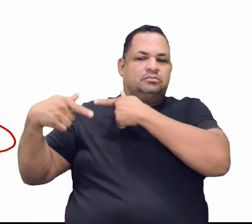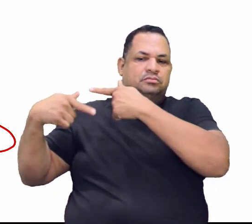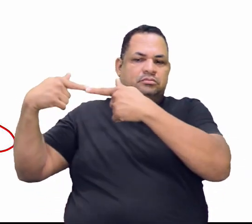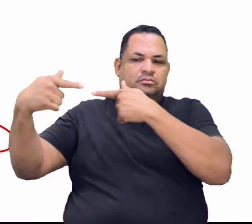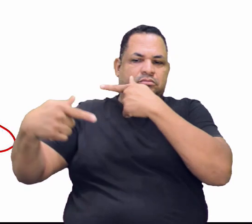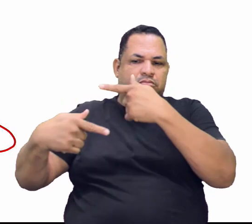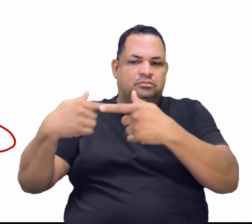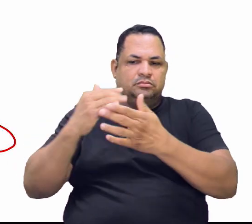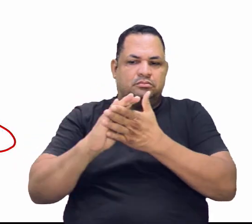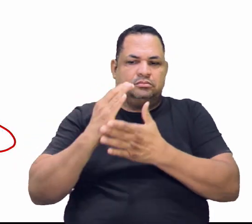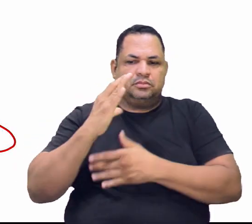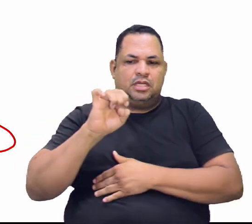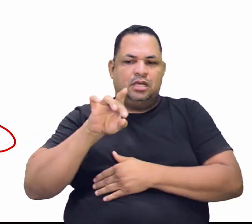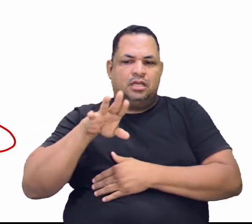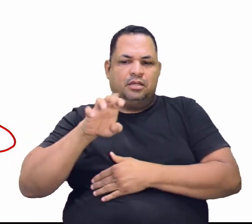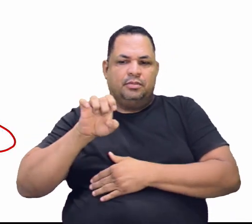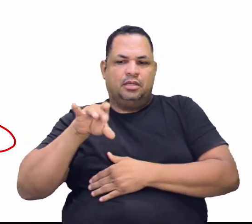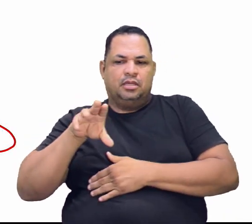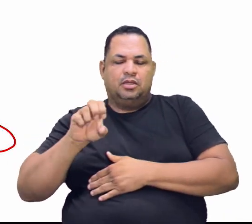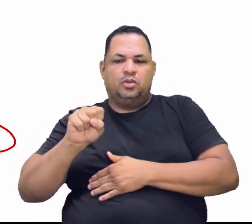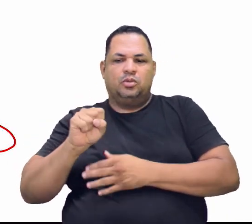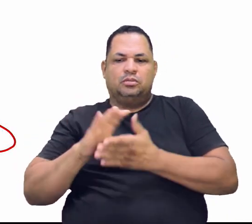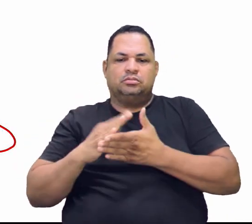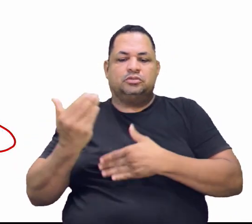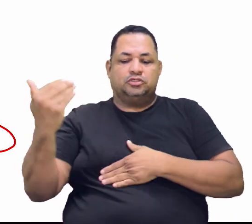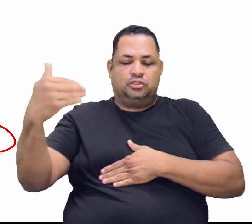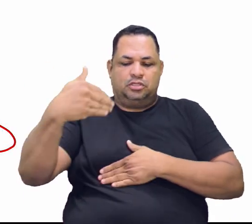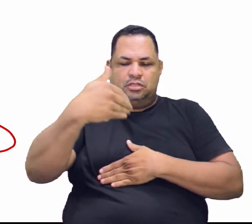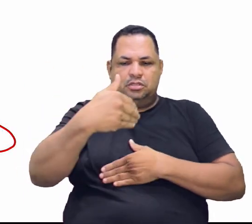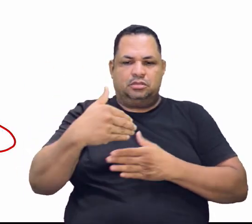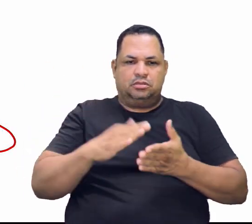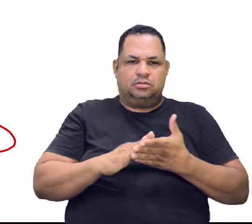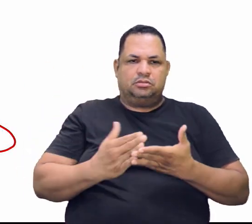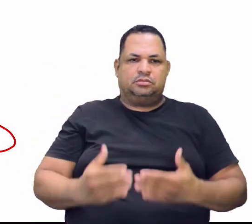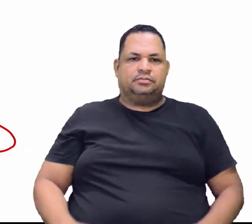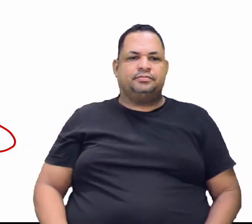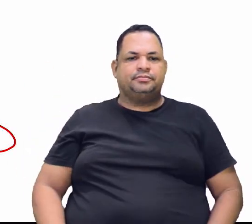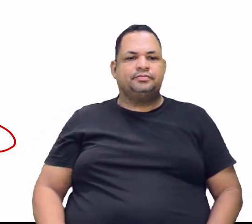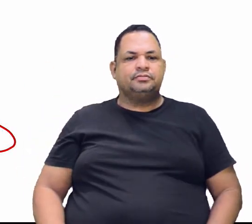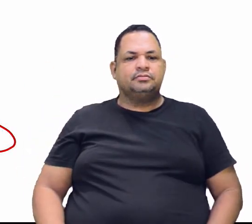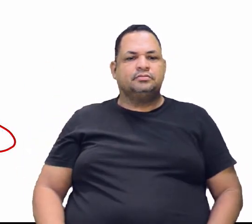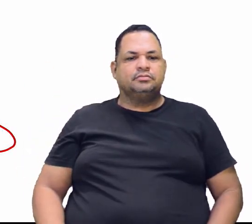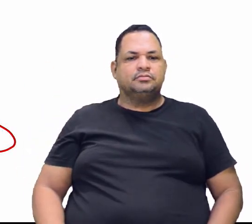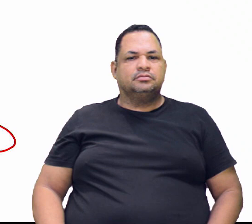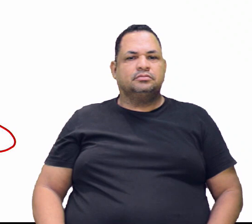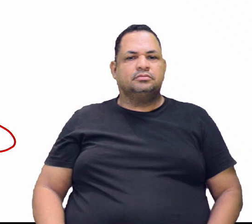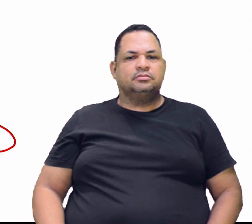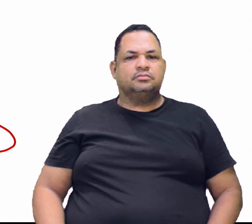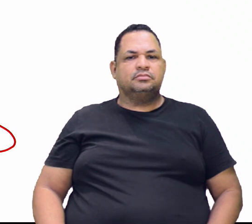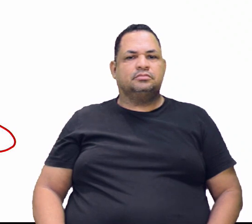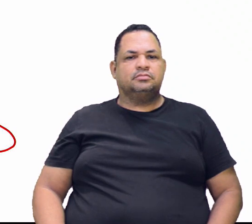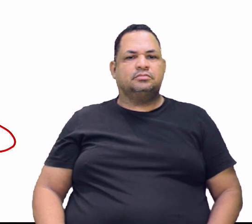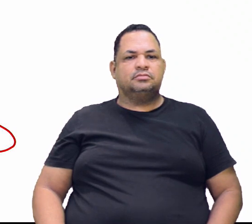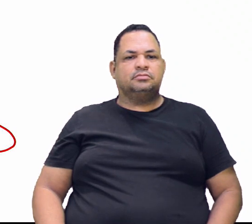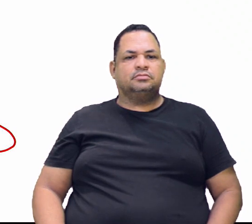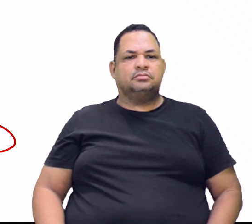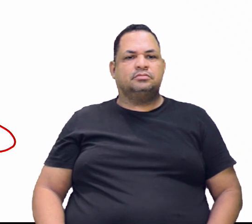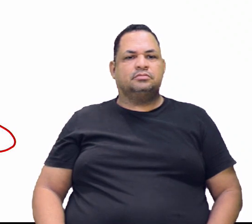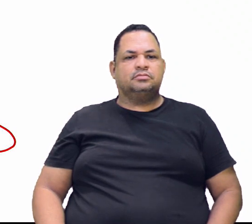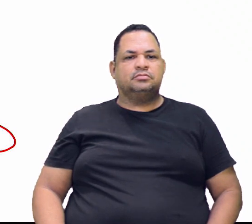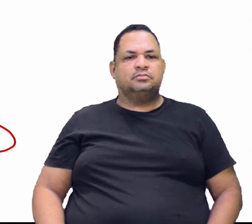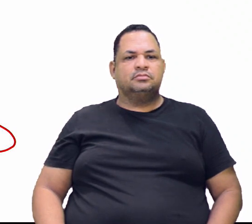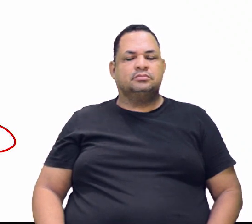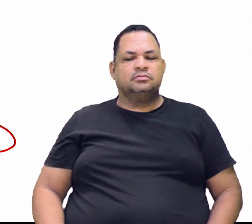descendentes dos caribenhos, daqueles que vieram para cá e aqui deixaram o seu